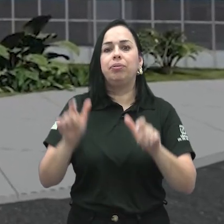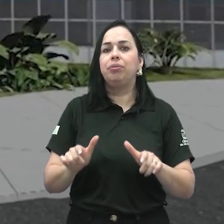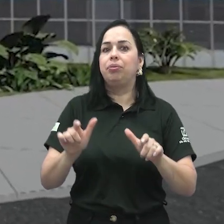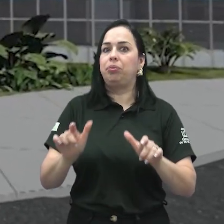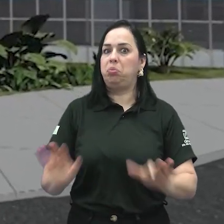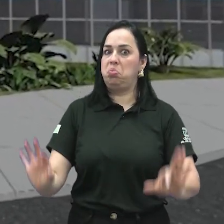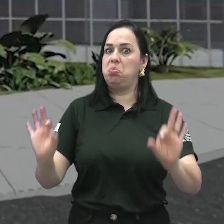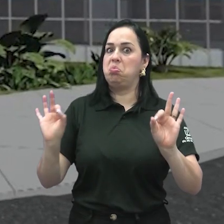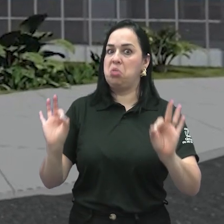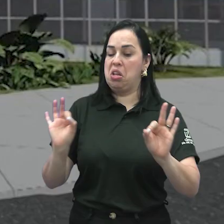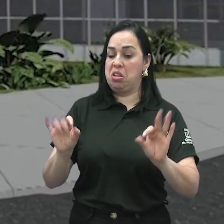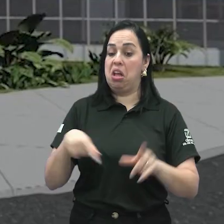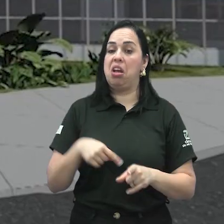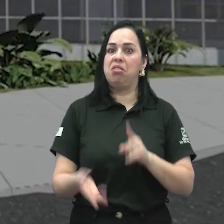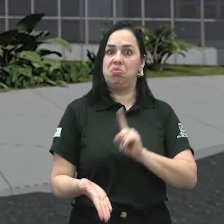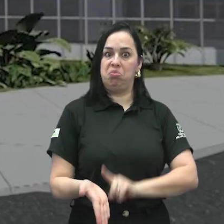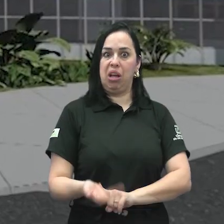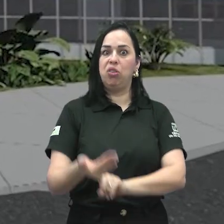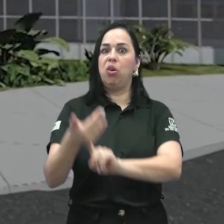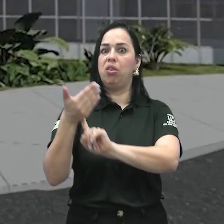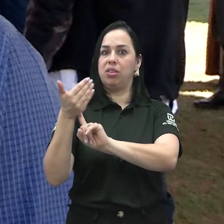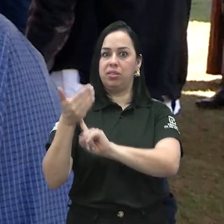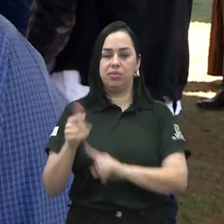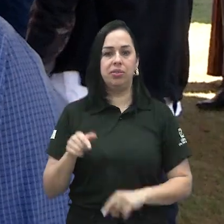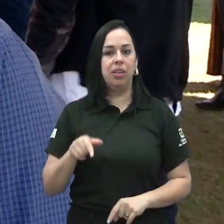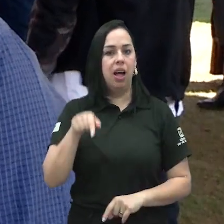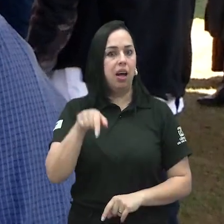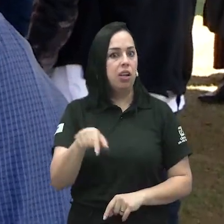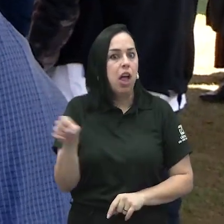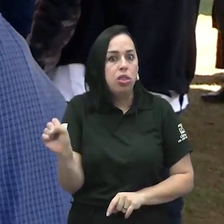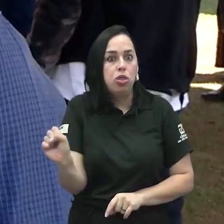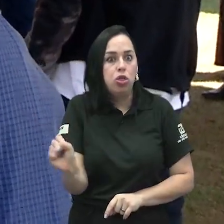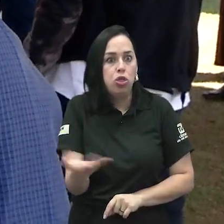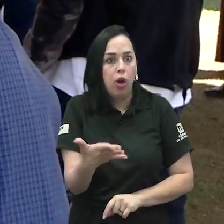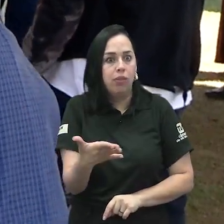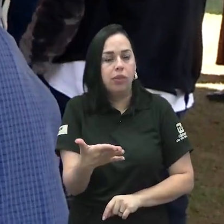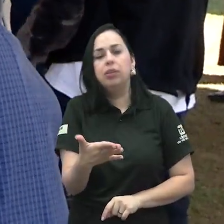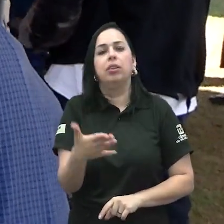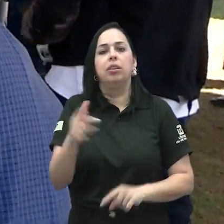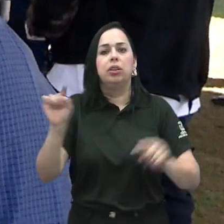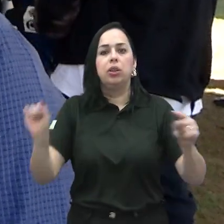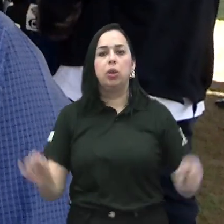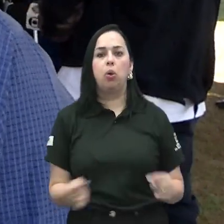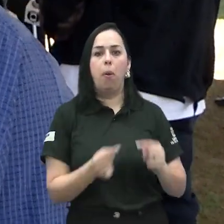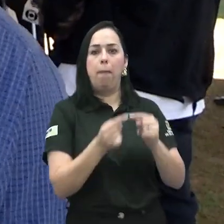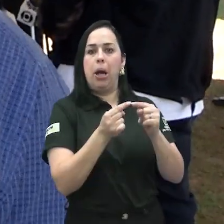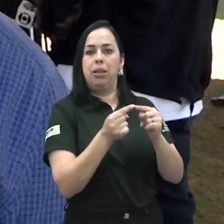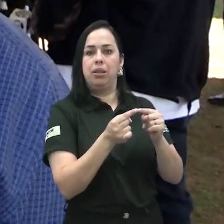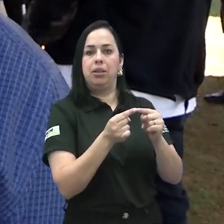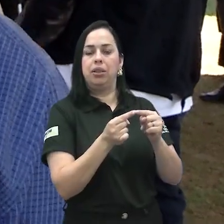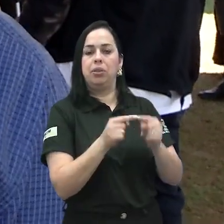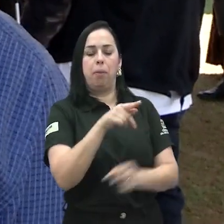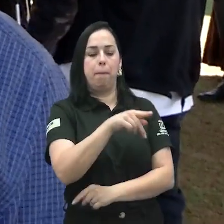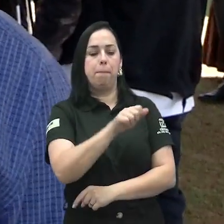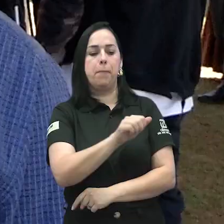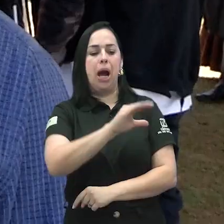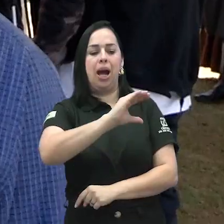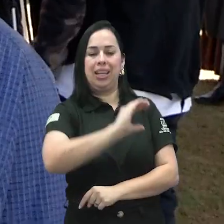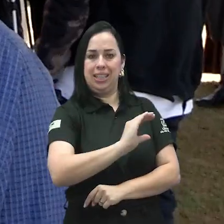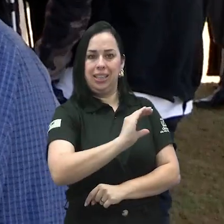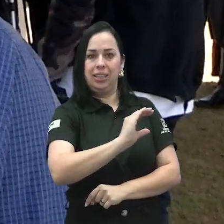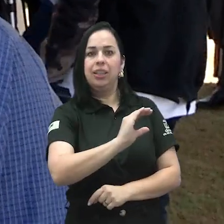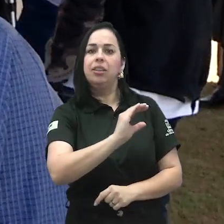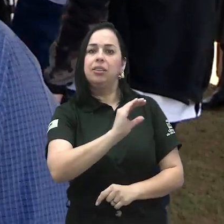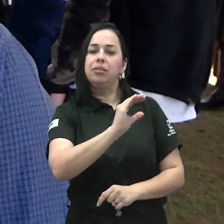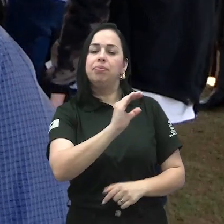contar com um alto padrão de tecnologia. Ela é uma maternidade bem moderna, tá? Que segue os parâmetros agora do